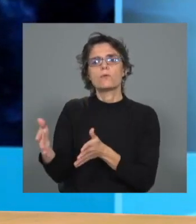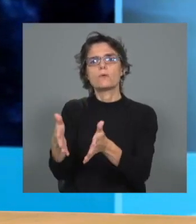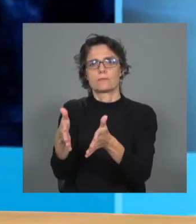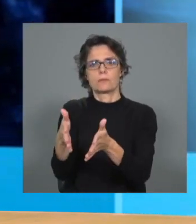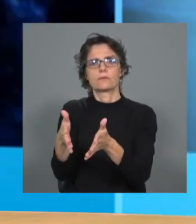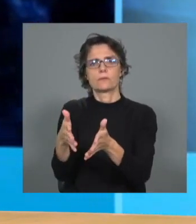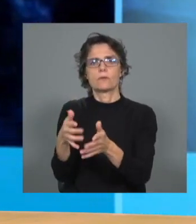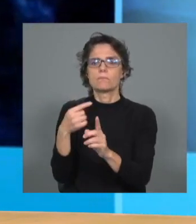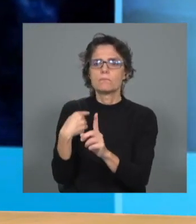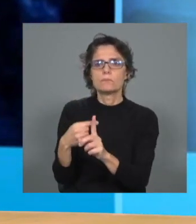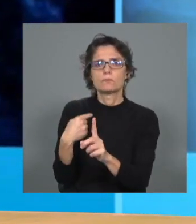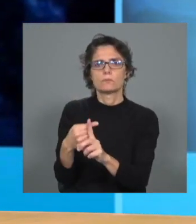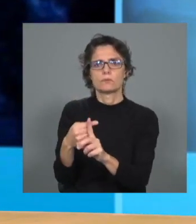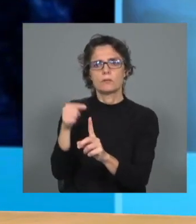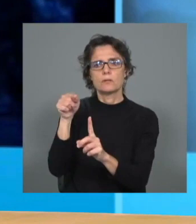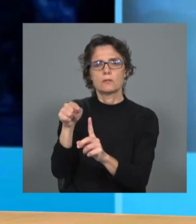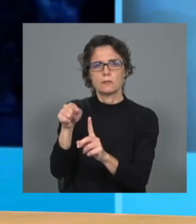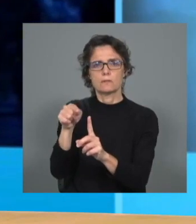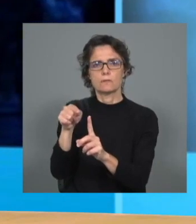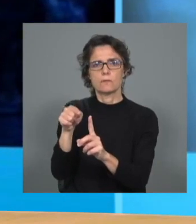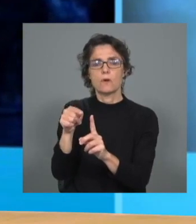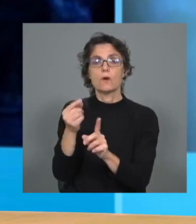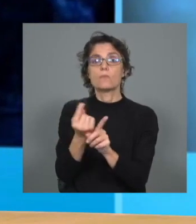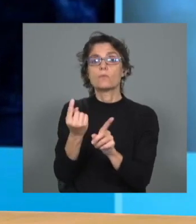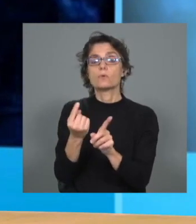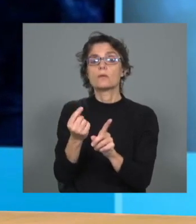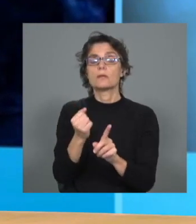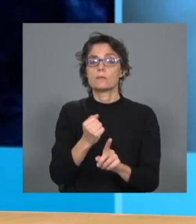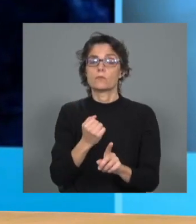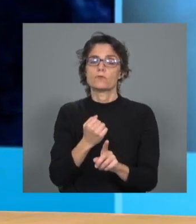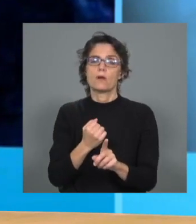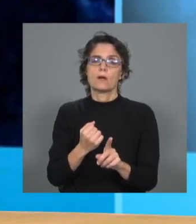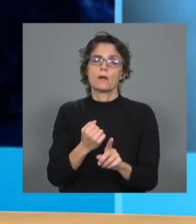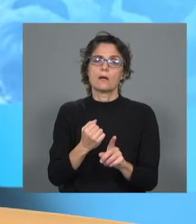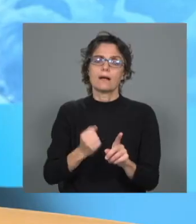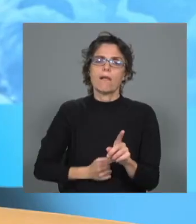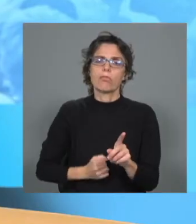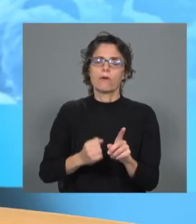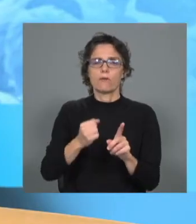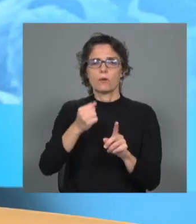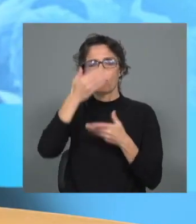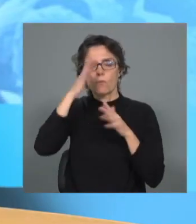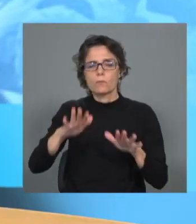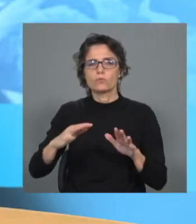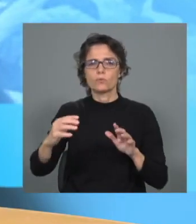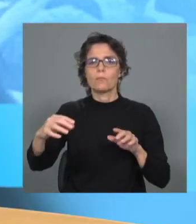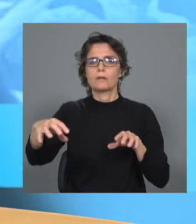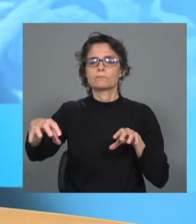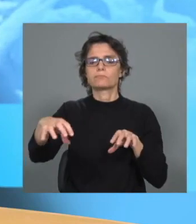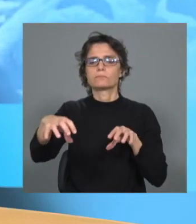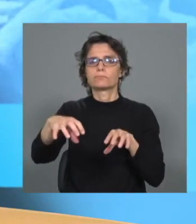caminhada que é cada vez mais intensa de aproximação entre os católicos e os muçulmanos. Espera-se, entretanto,